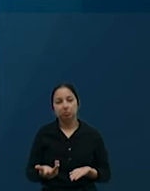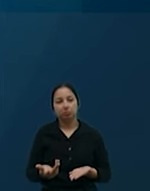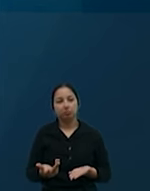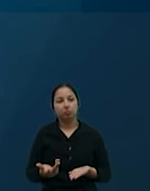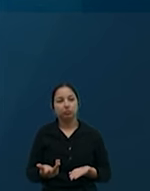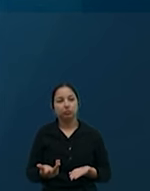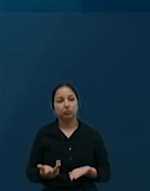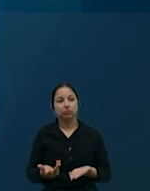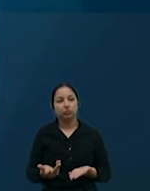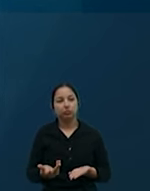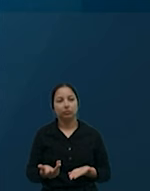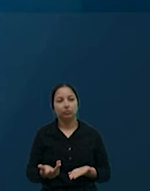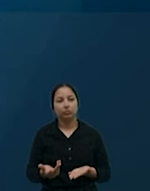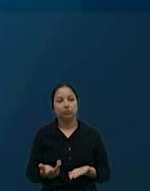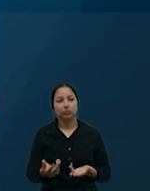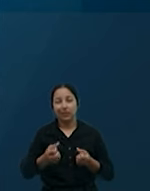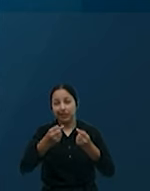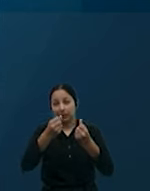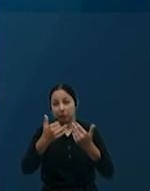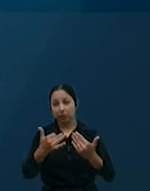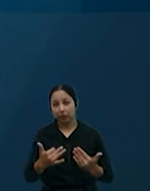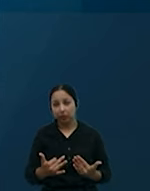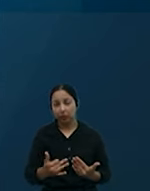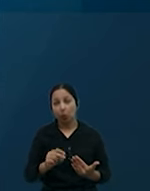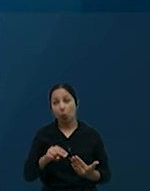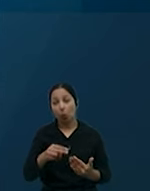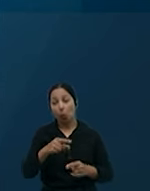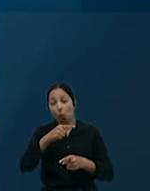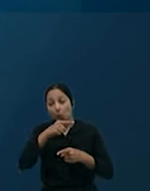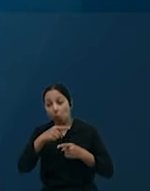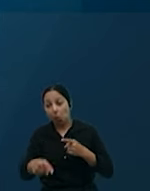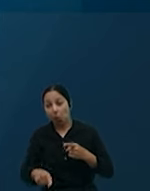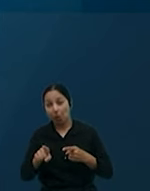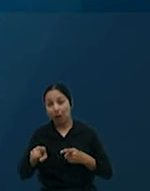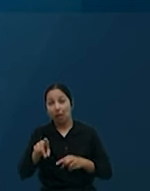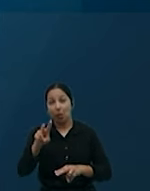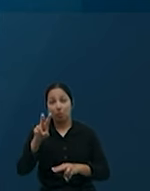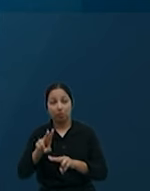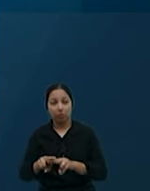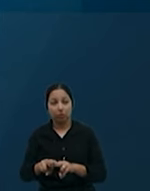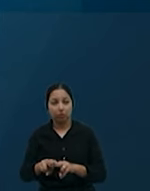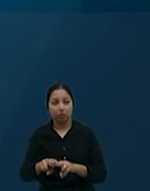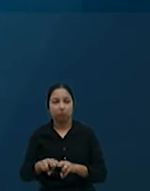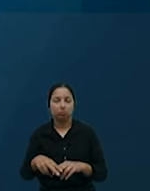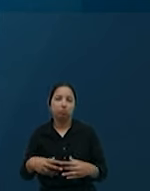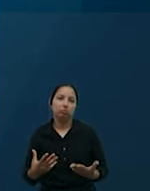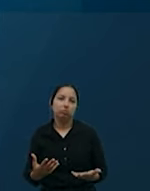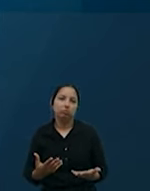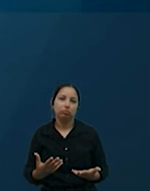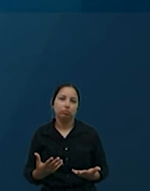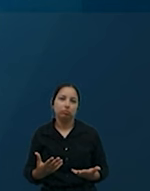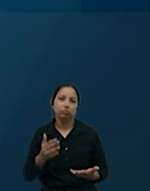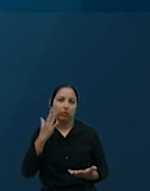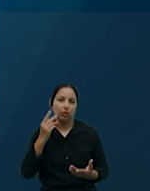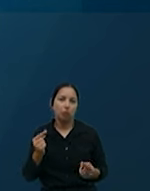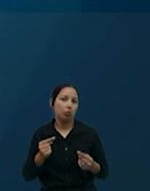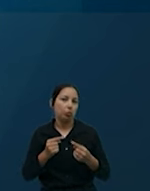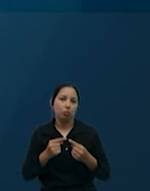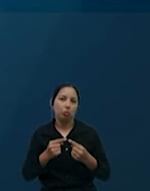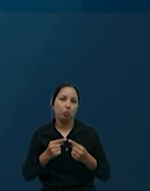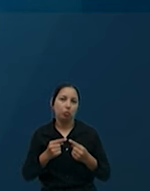não especifica ou não veda a que o preso possa postular, entendeu pela não aplicação subsidiária